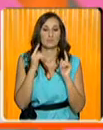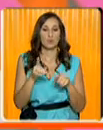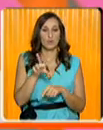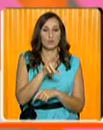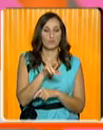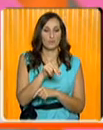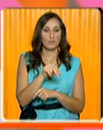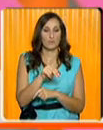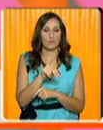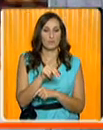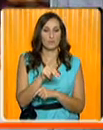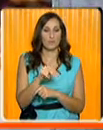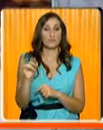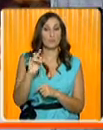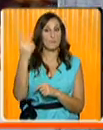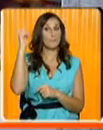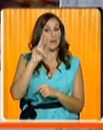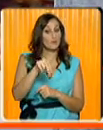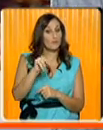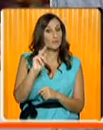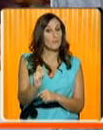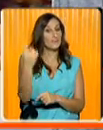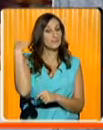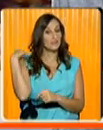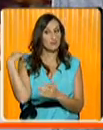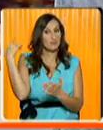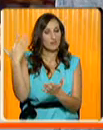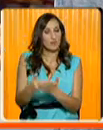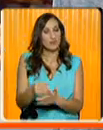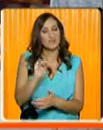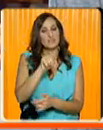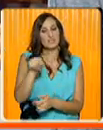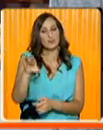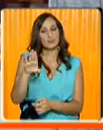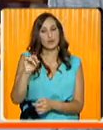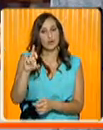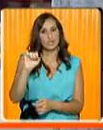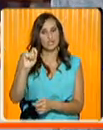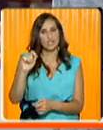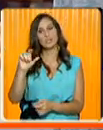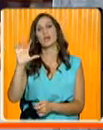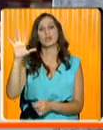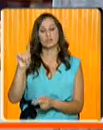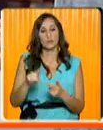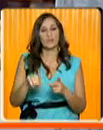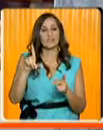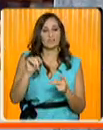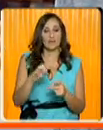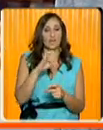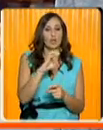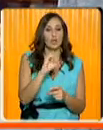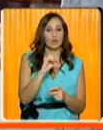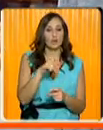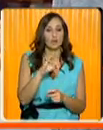desde novembro e ainda não parei. No ano passado, sim. Exatamente. Está no São Jorge, em Lisboa, e no Teatro Confluência, em Cascais. No São Jorge já